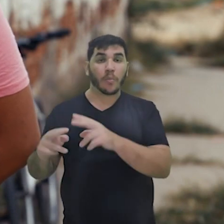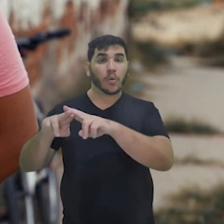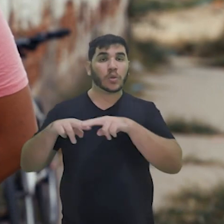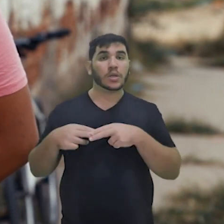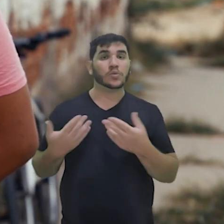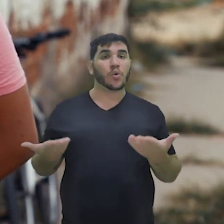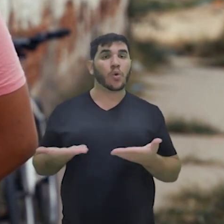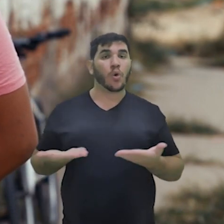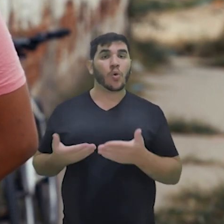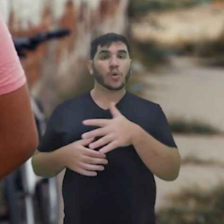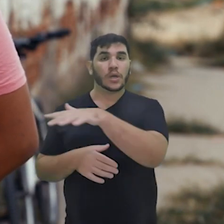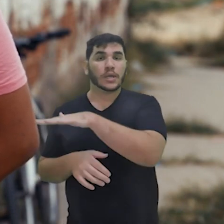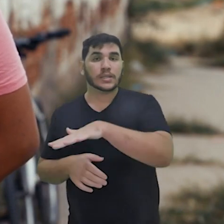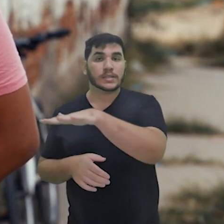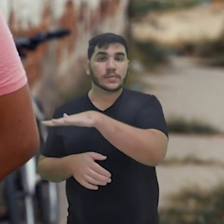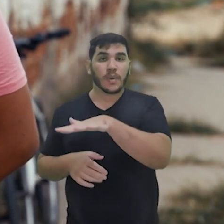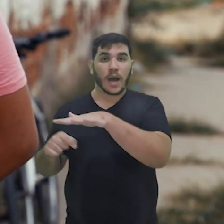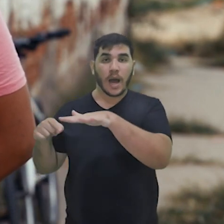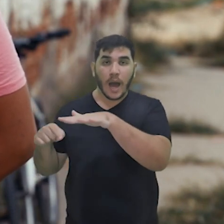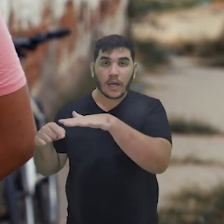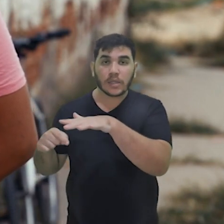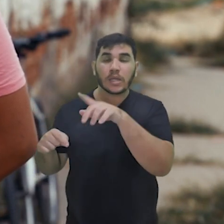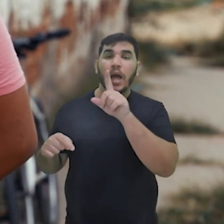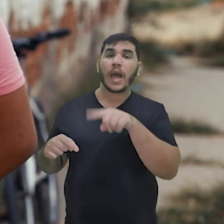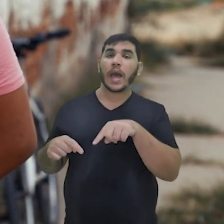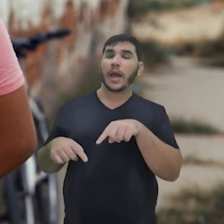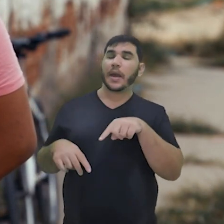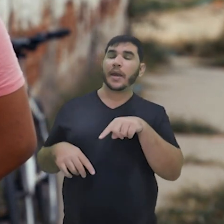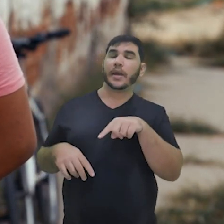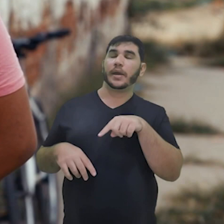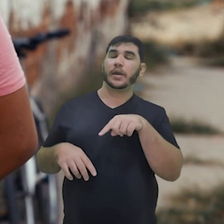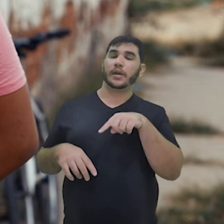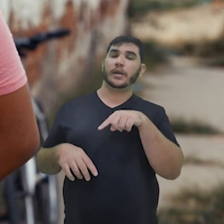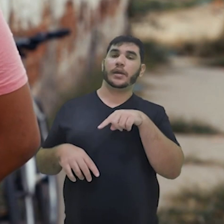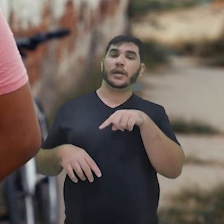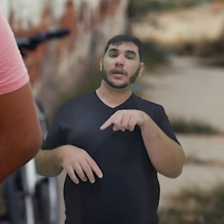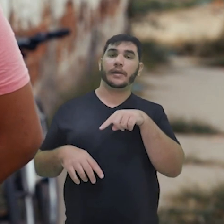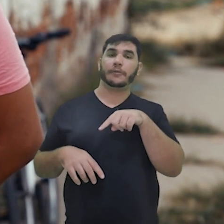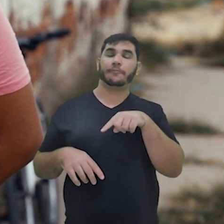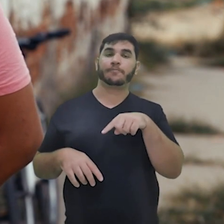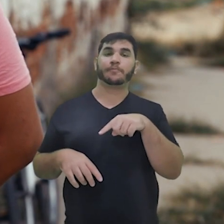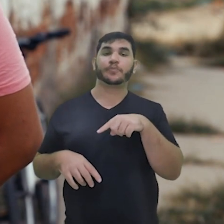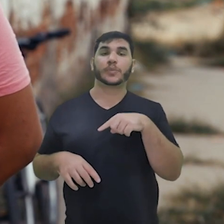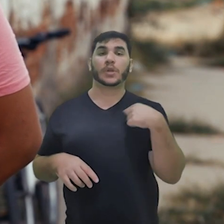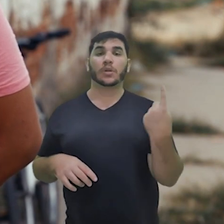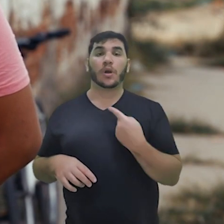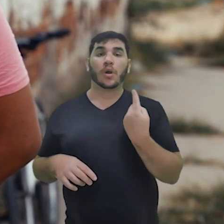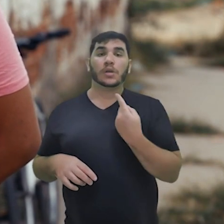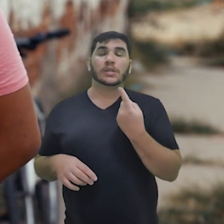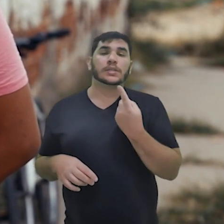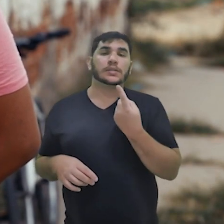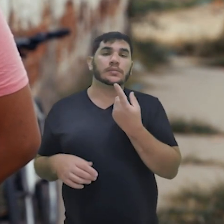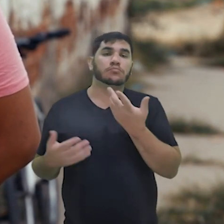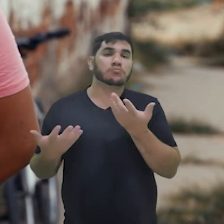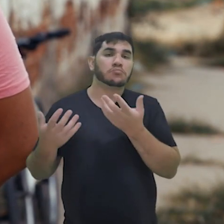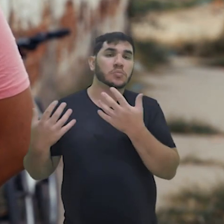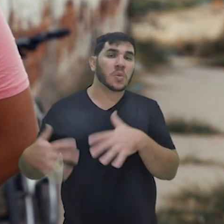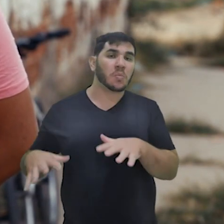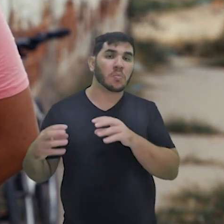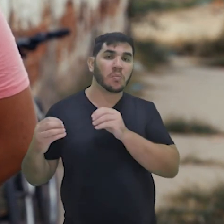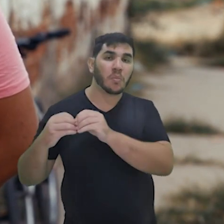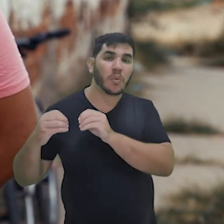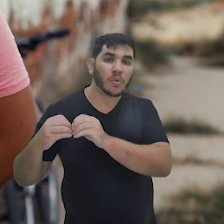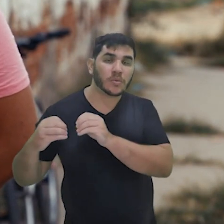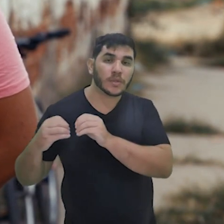Então, hoje, esse espaço para a gente chega a ser um espaço... Henrique Gonzaga. Não tão próximo quanto